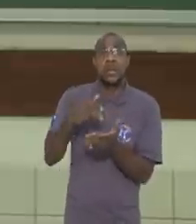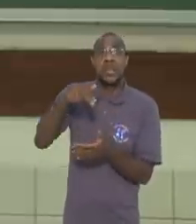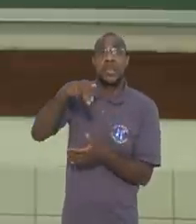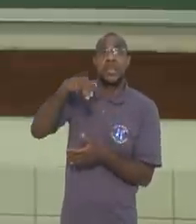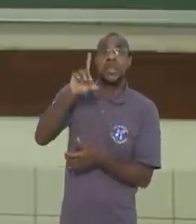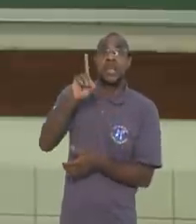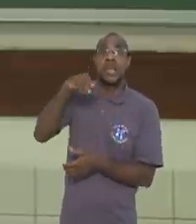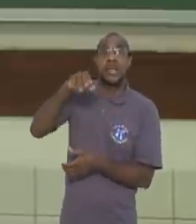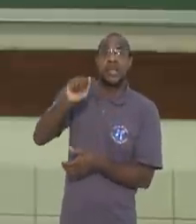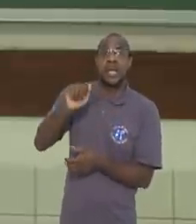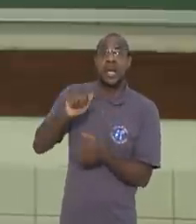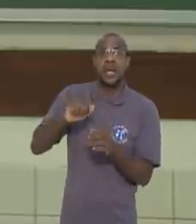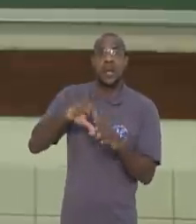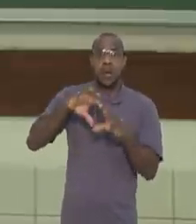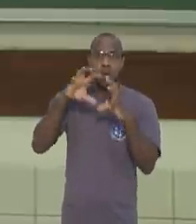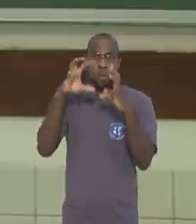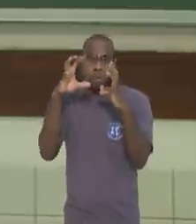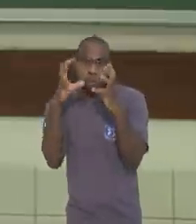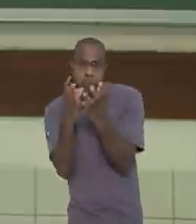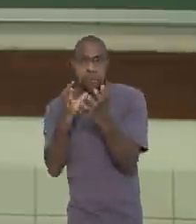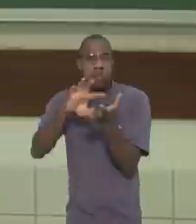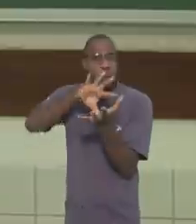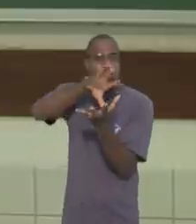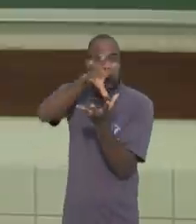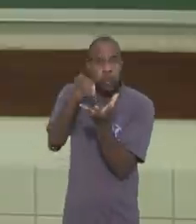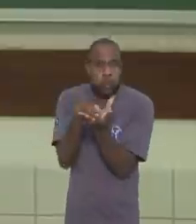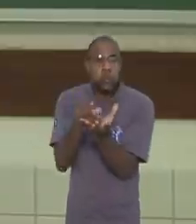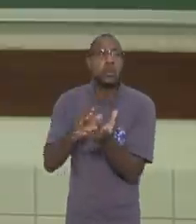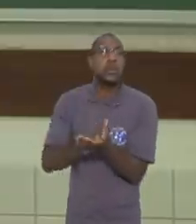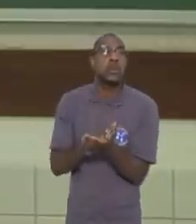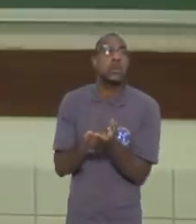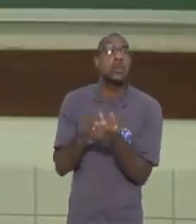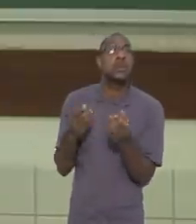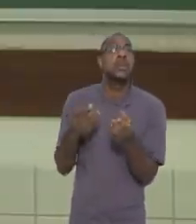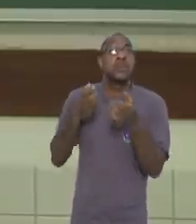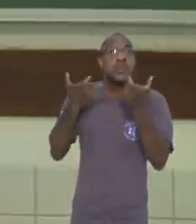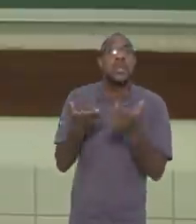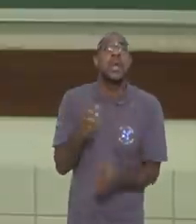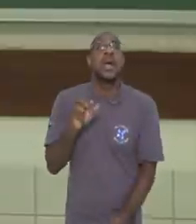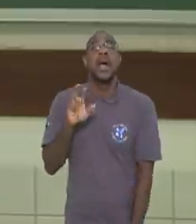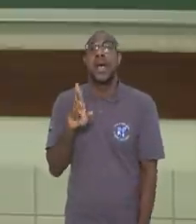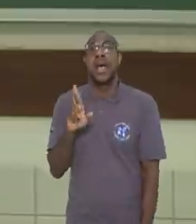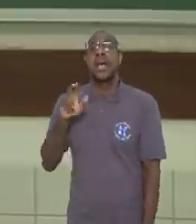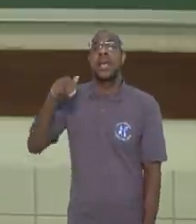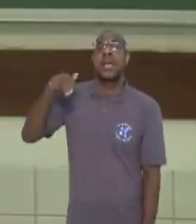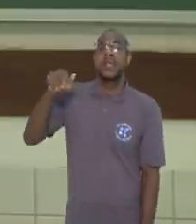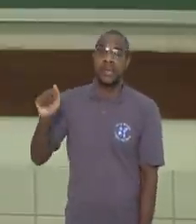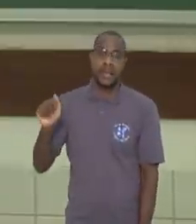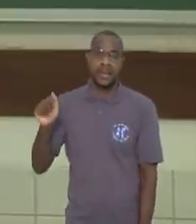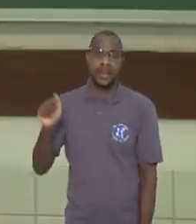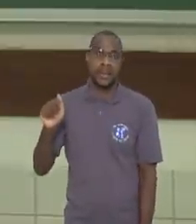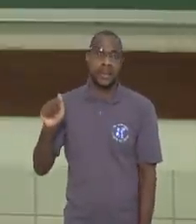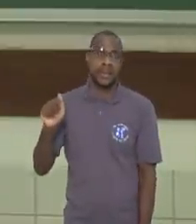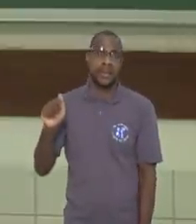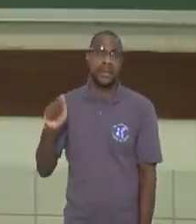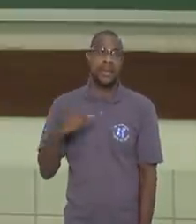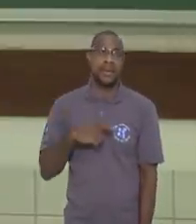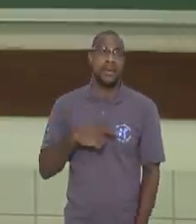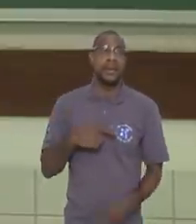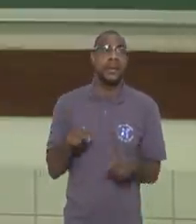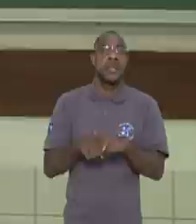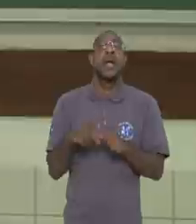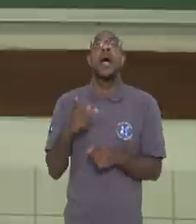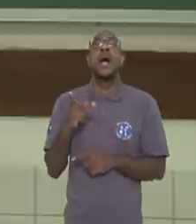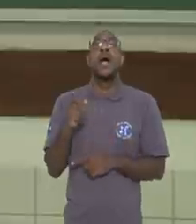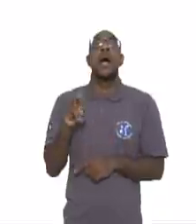inteiro. Quando a gente fala de transcriptoma, a gente está falando do RNA. Esse é mais difícil de lembrar, né? Proteoma, das